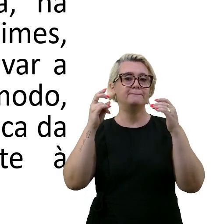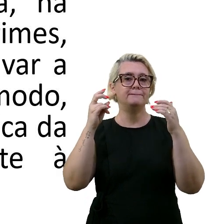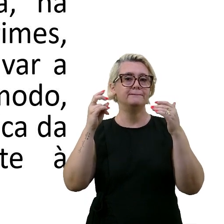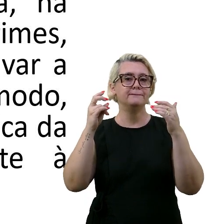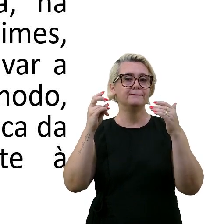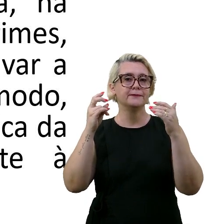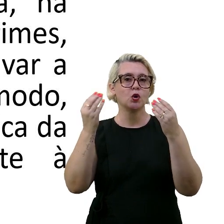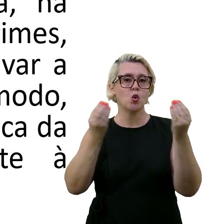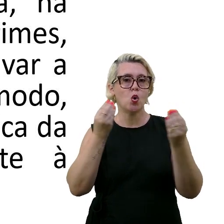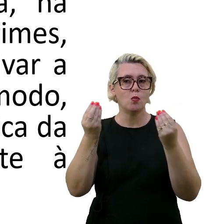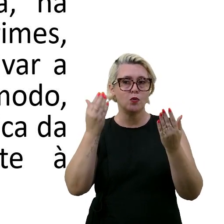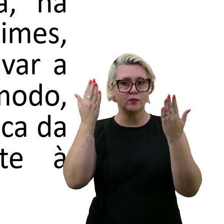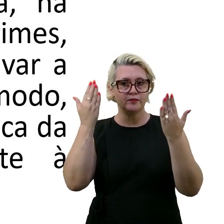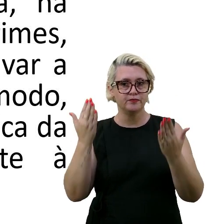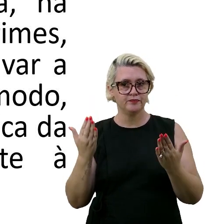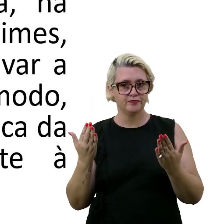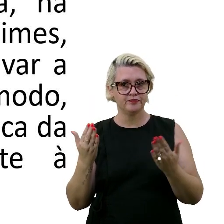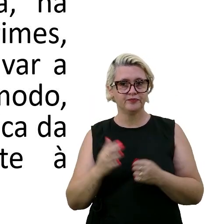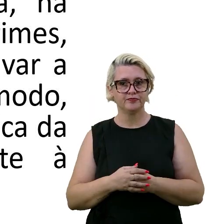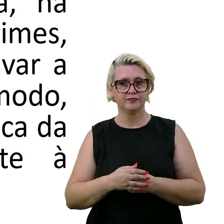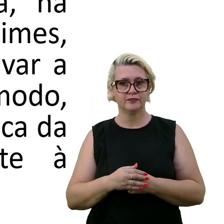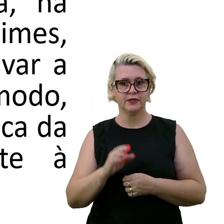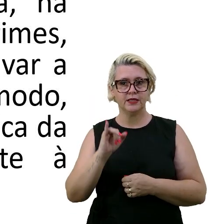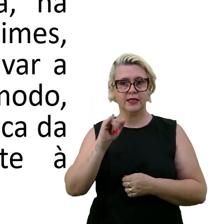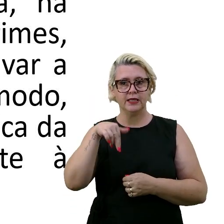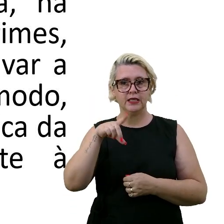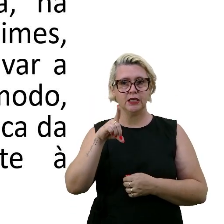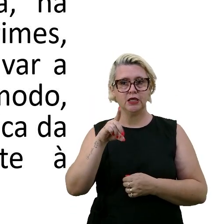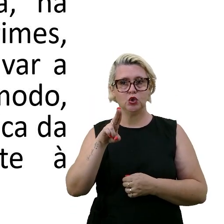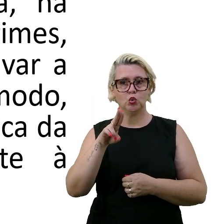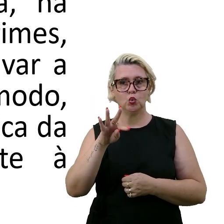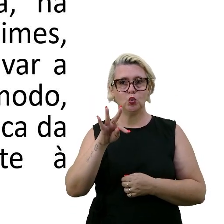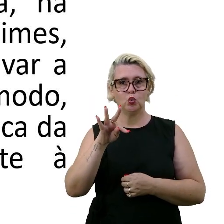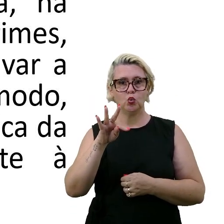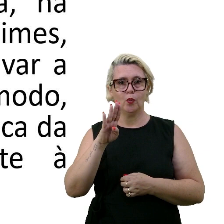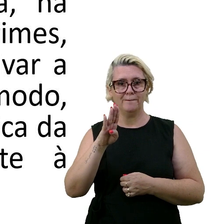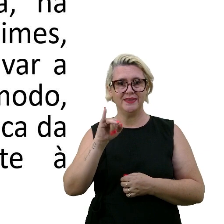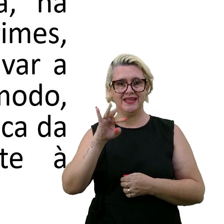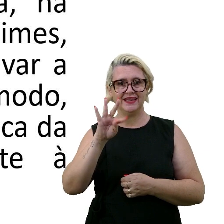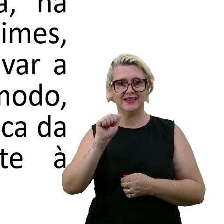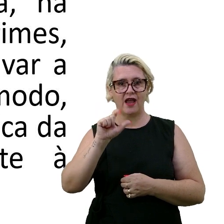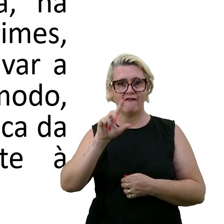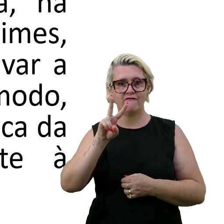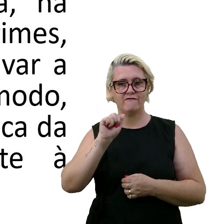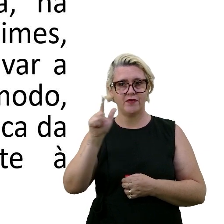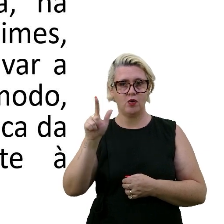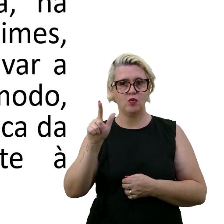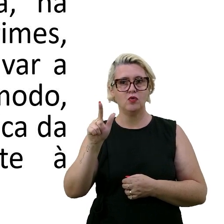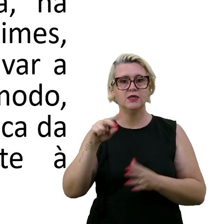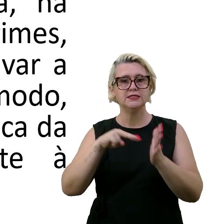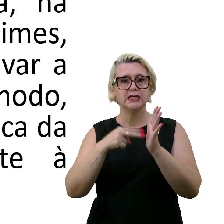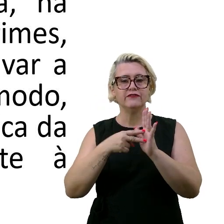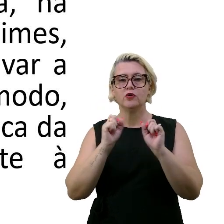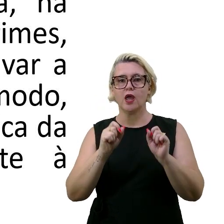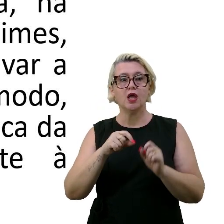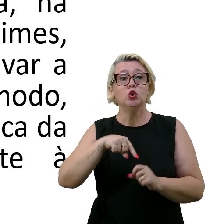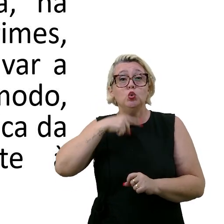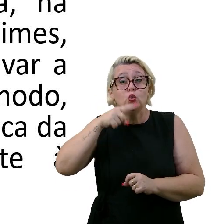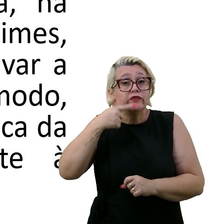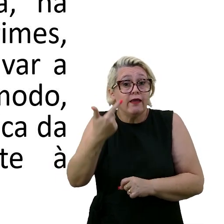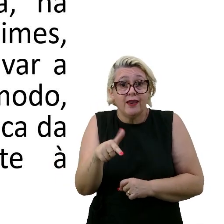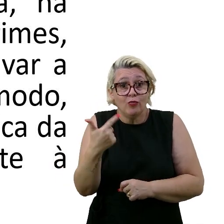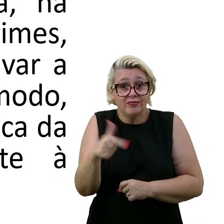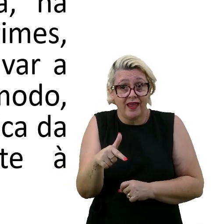modalização. É indubitável. É um modalizador de certeza. O que significa isso? Sem dúvida. Você